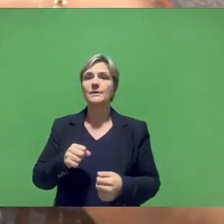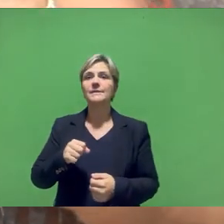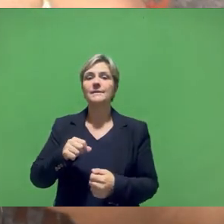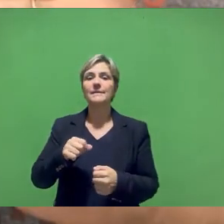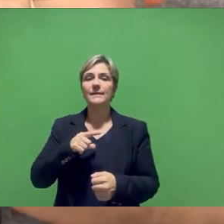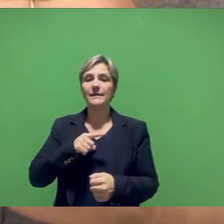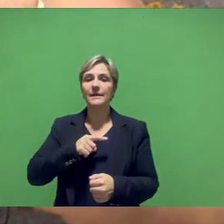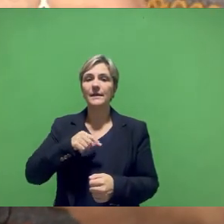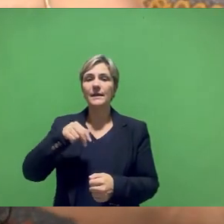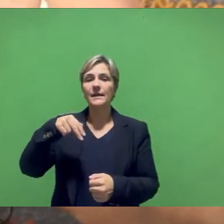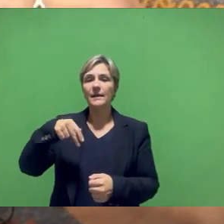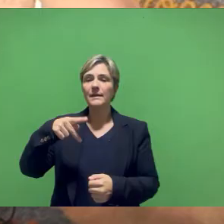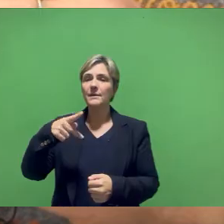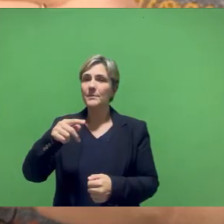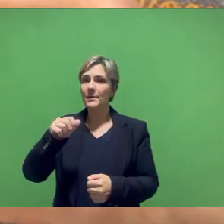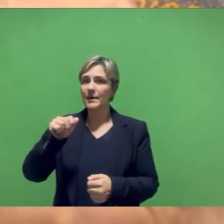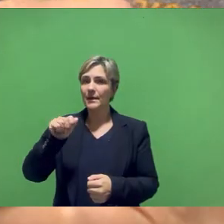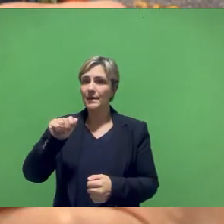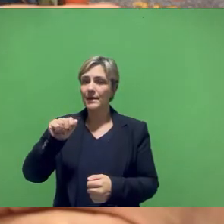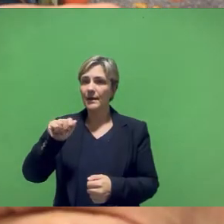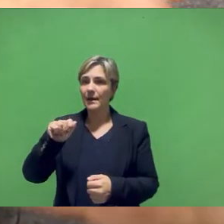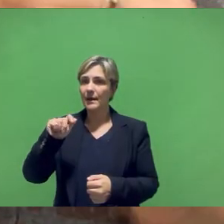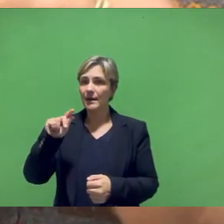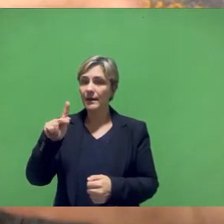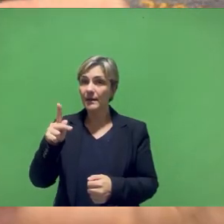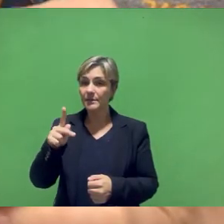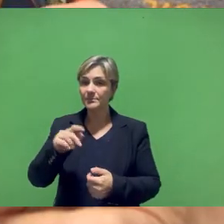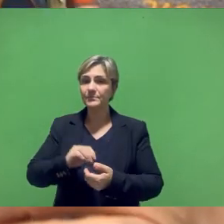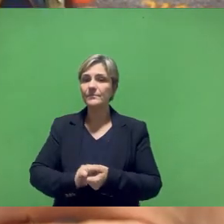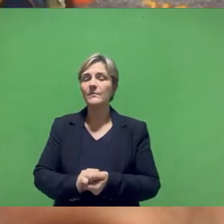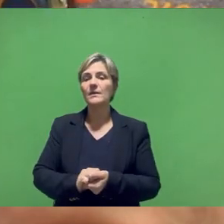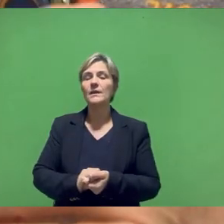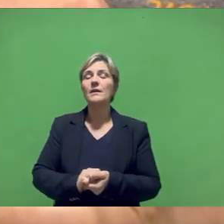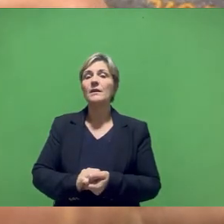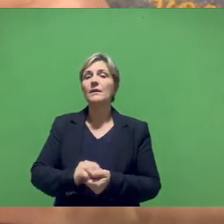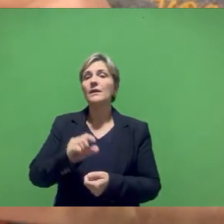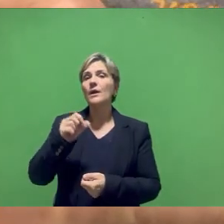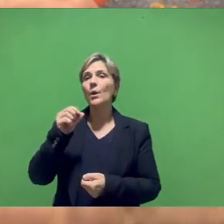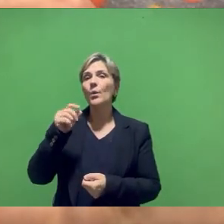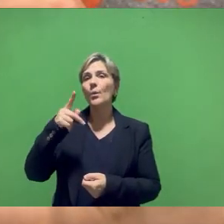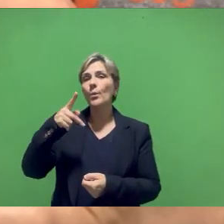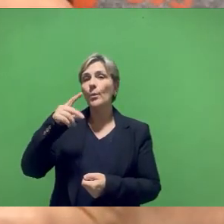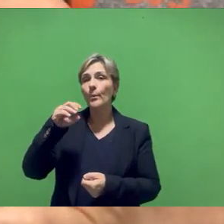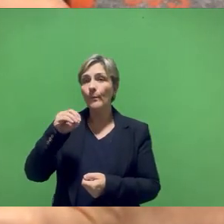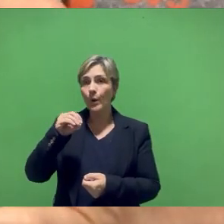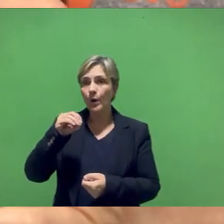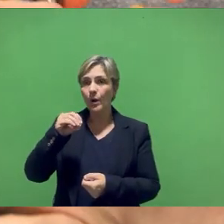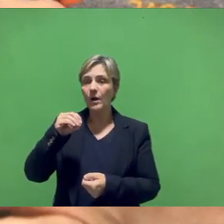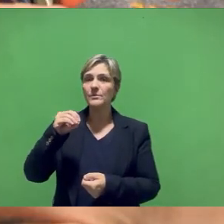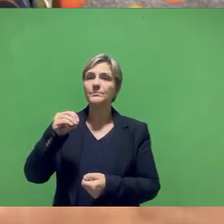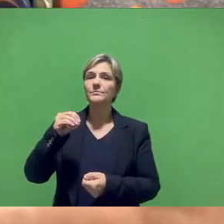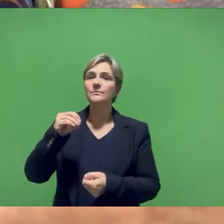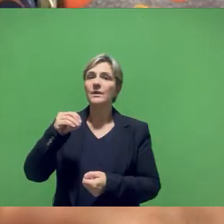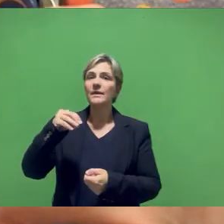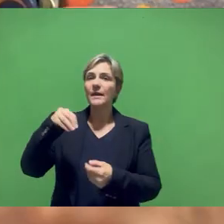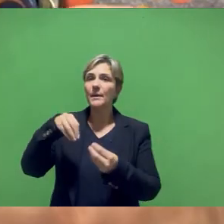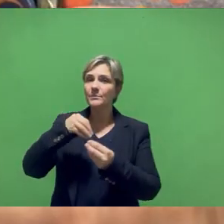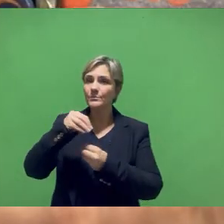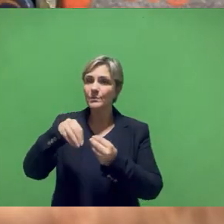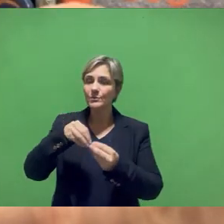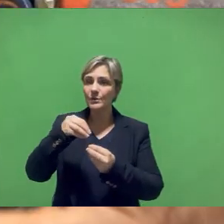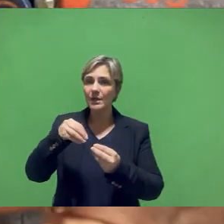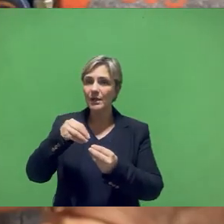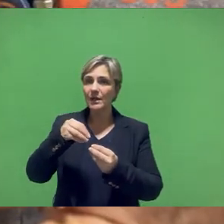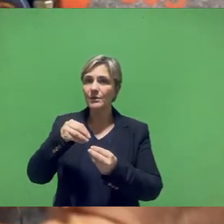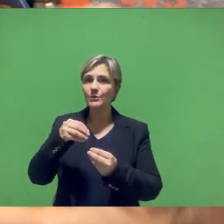A NPH, que é uma insulina que é um pó suspenso num líquido, né?